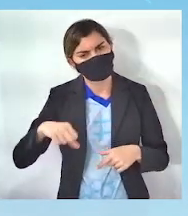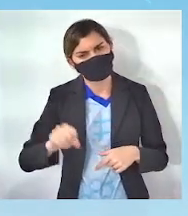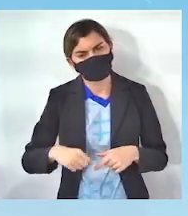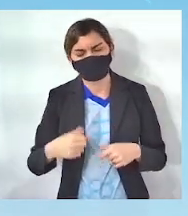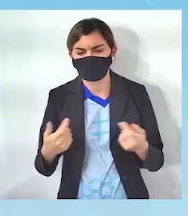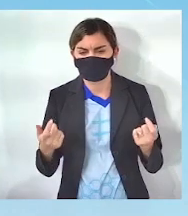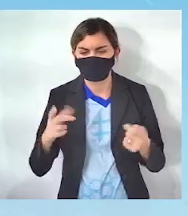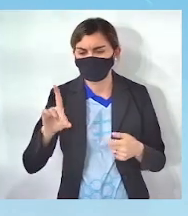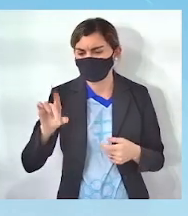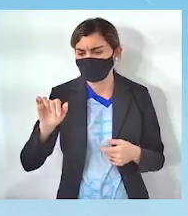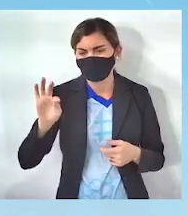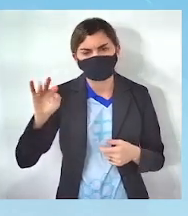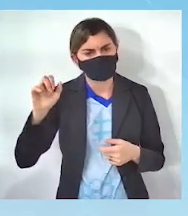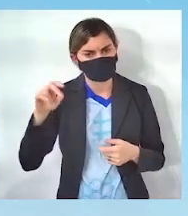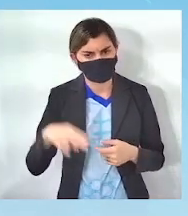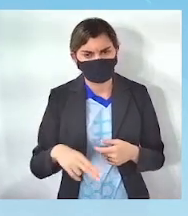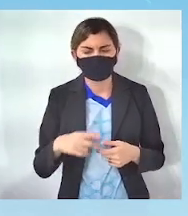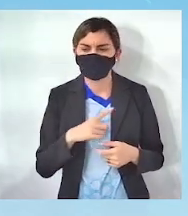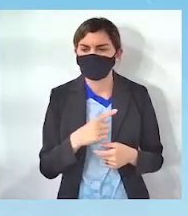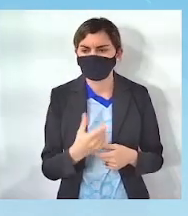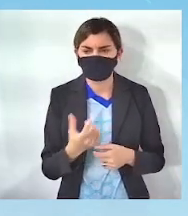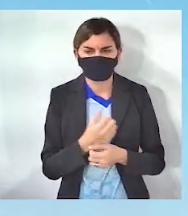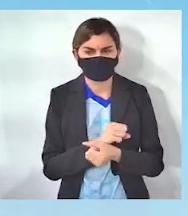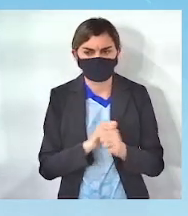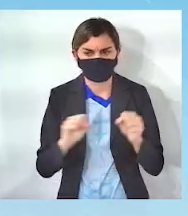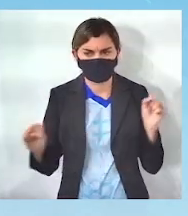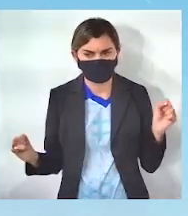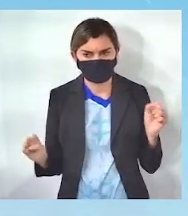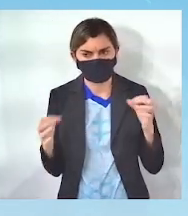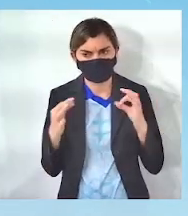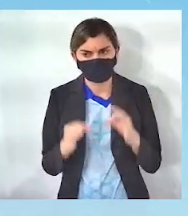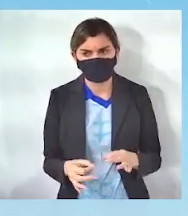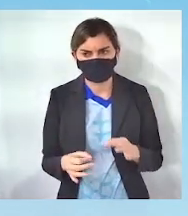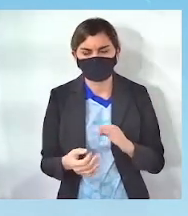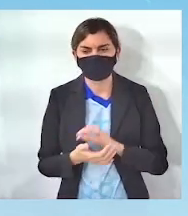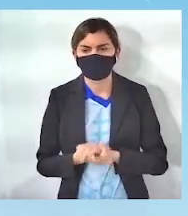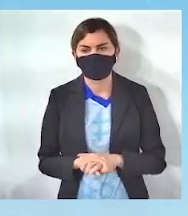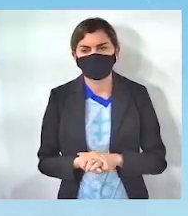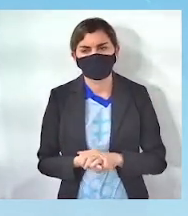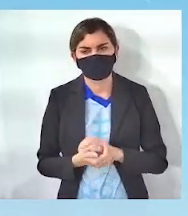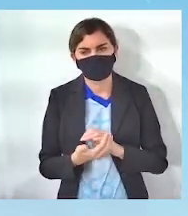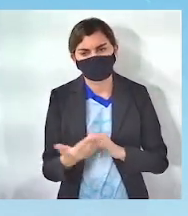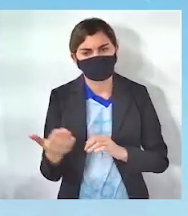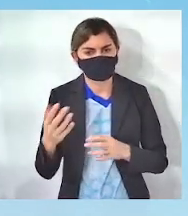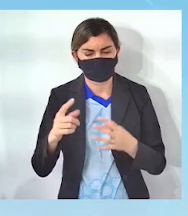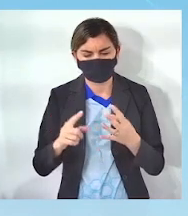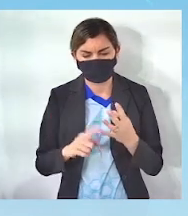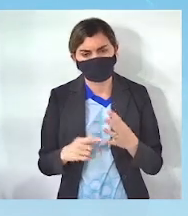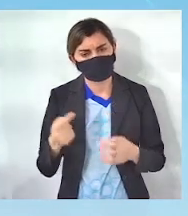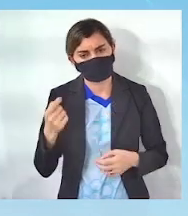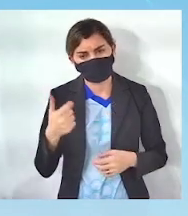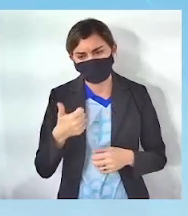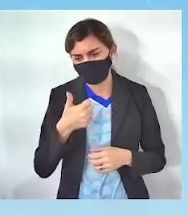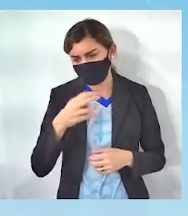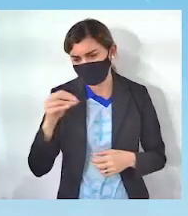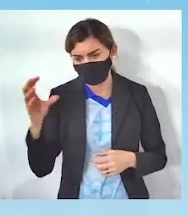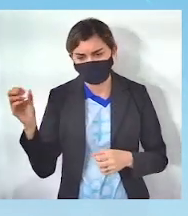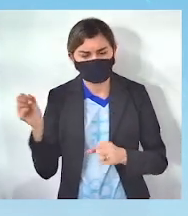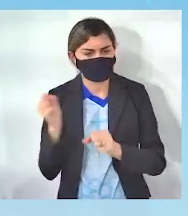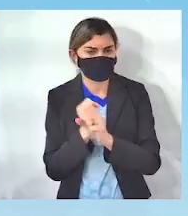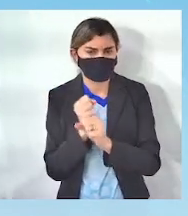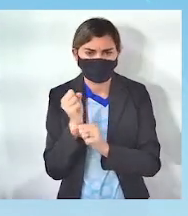Para Dalton, para o átomo, isso é impossível, tá certo? Há quase 100 anos após o